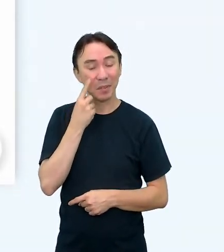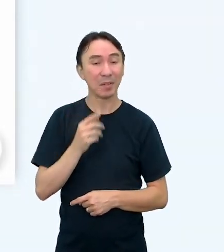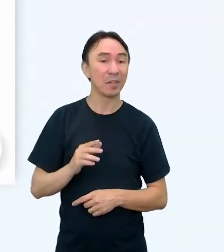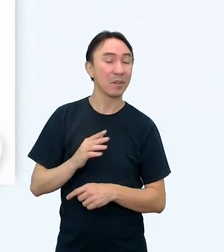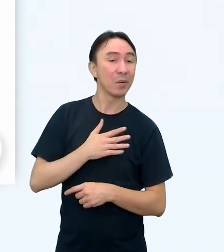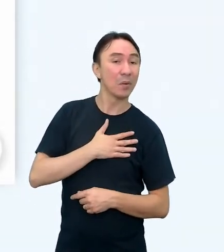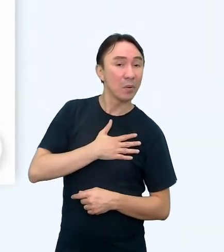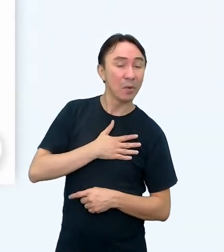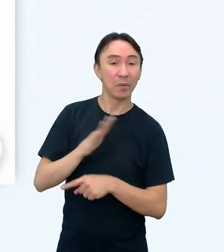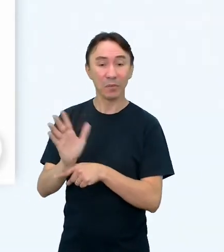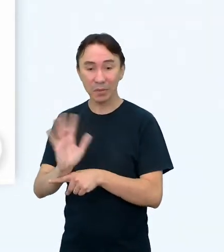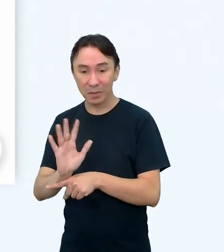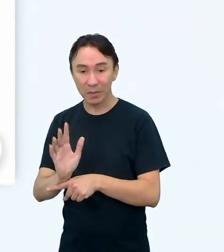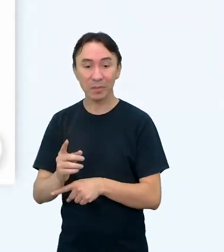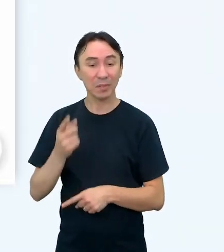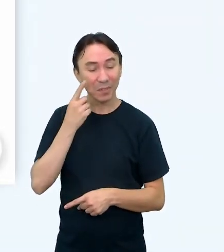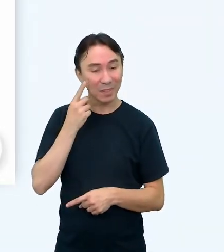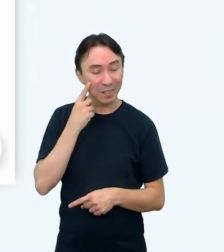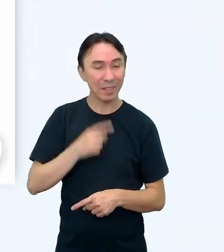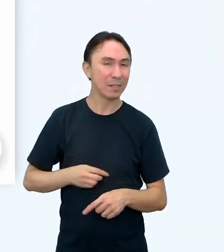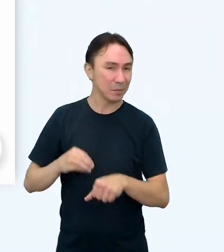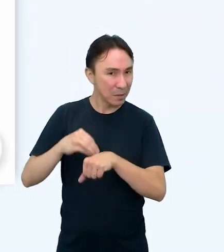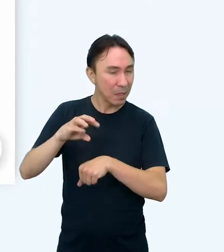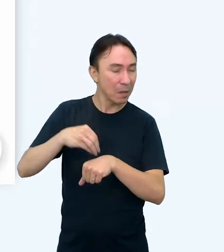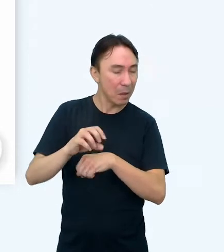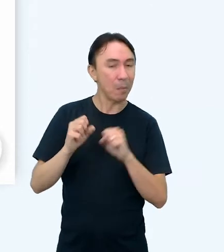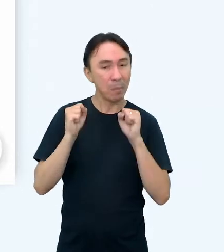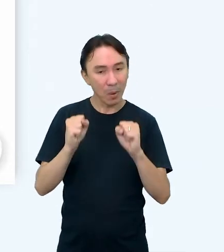vídeo? Deixe seu comentário ou faça uma sugestão e até mais!